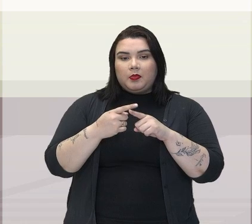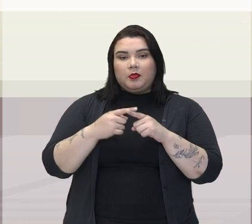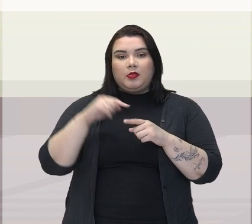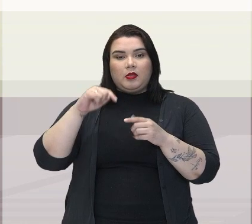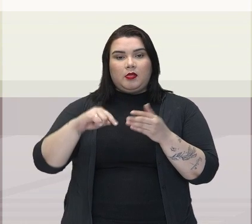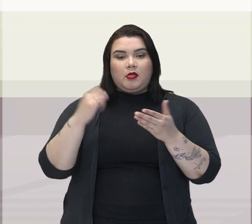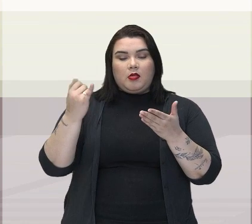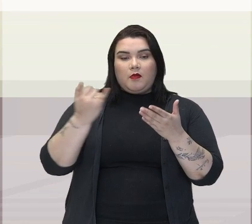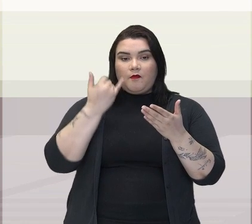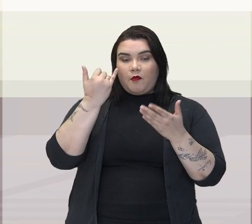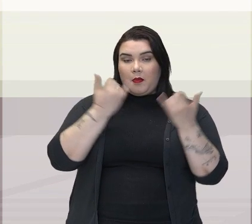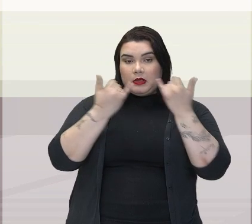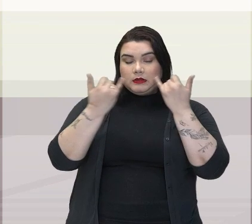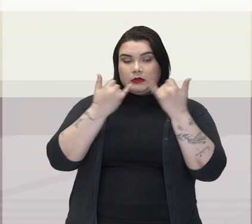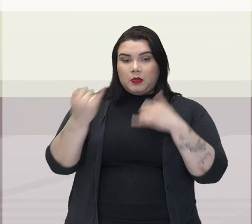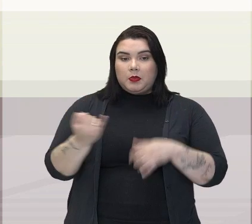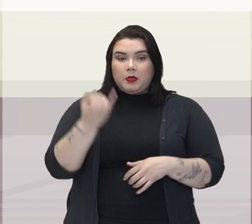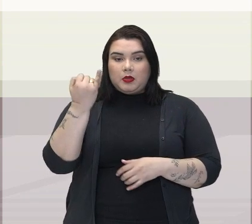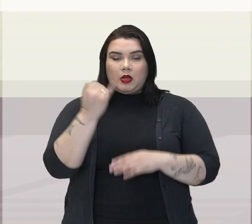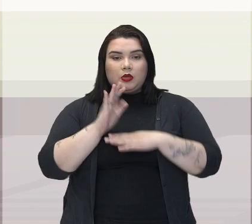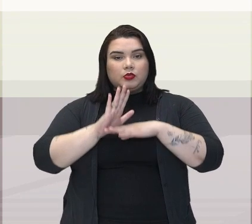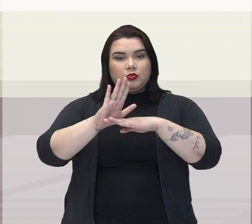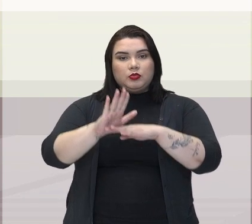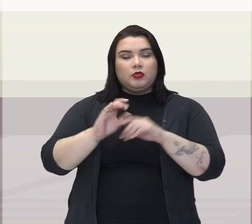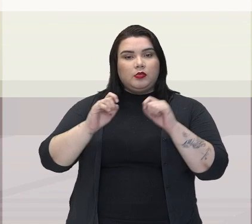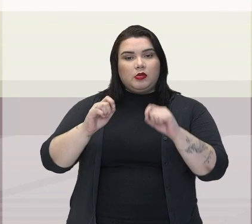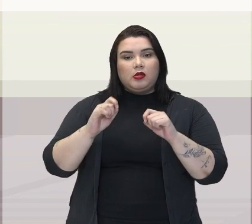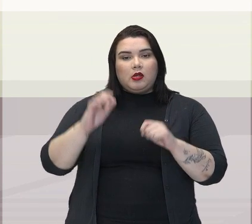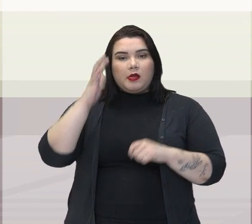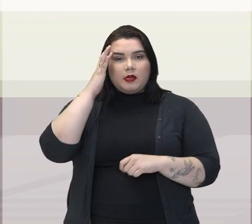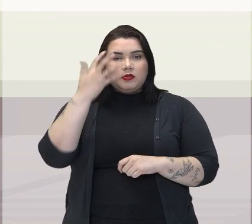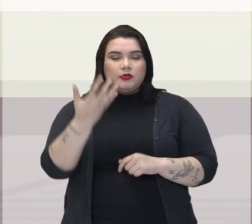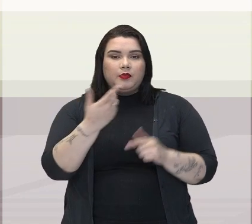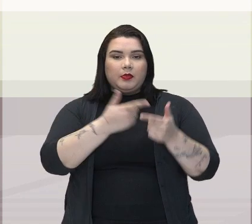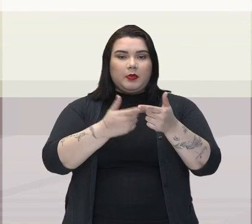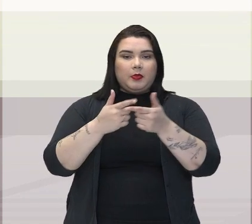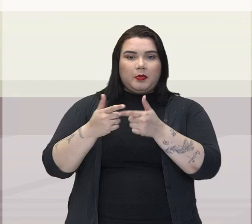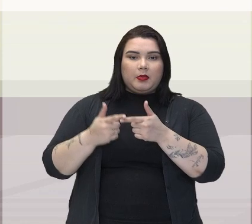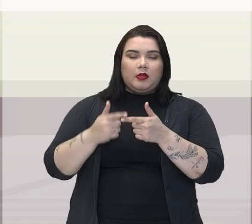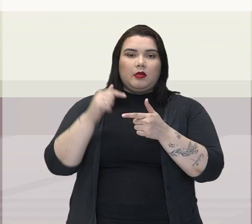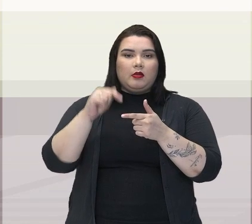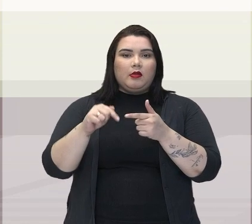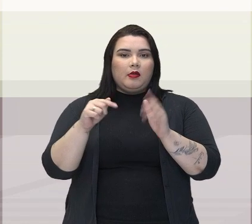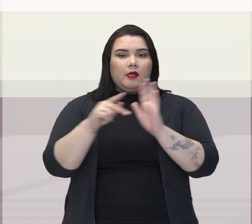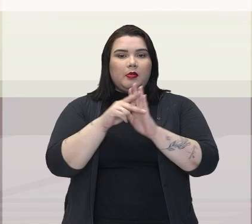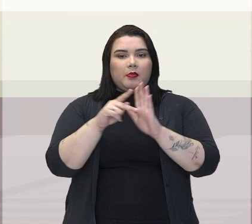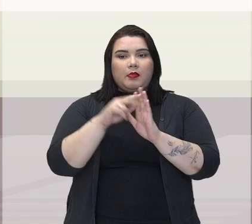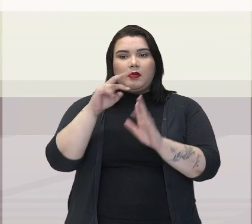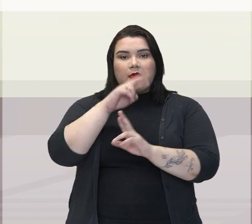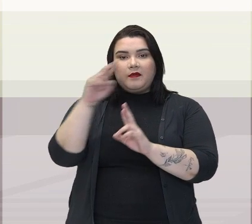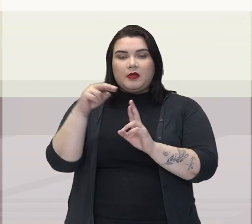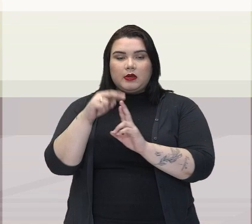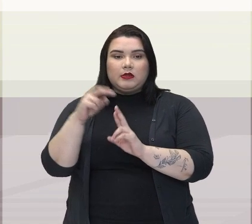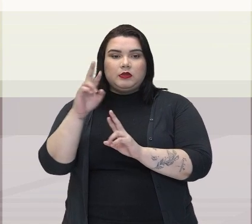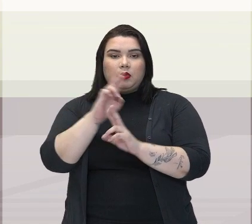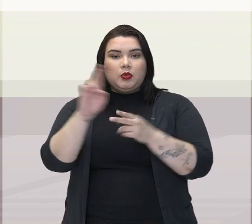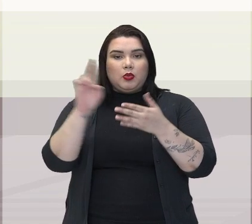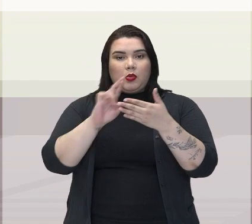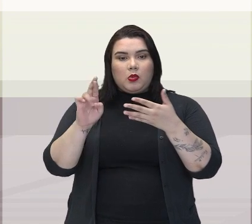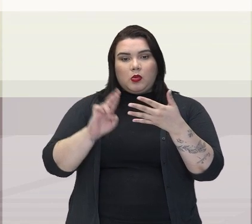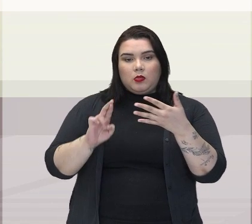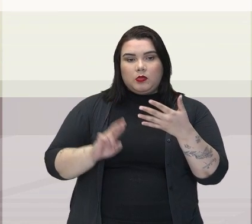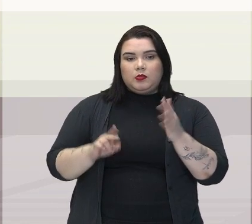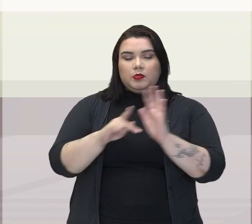que vão lhe ajudar, né, na resolução de questões referentes à nomenclatura de